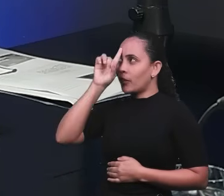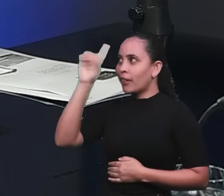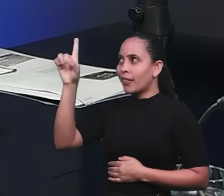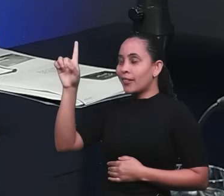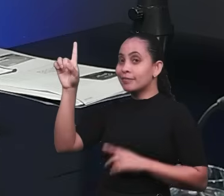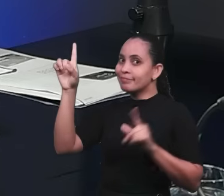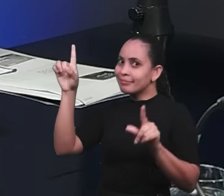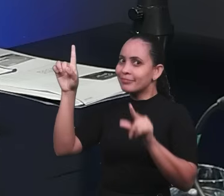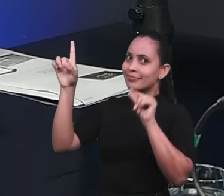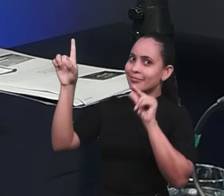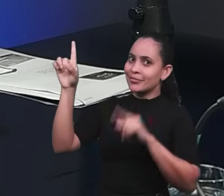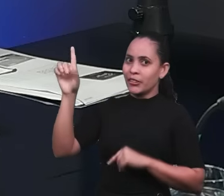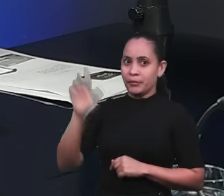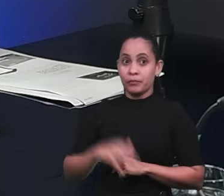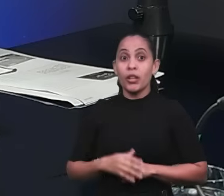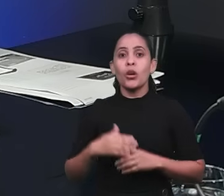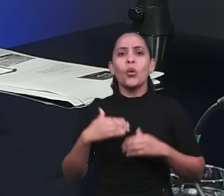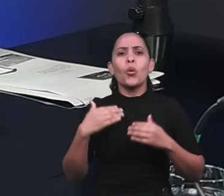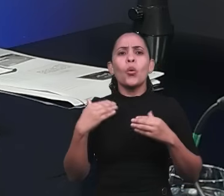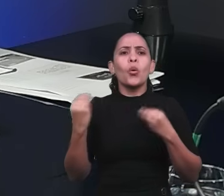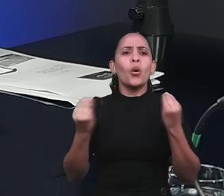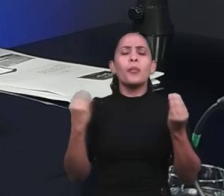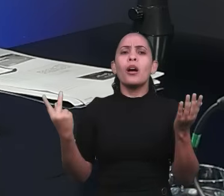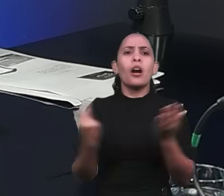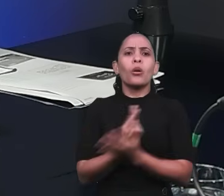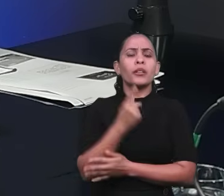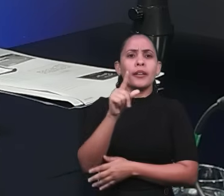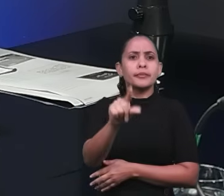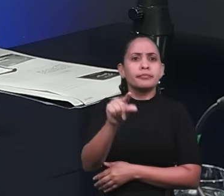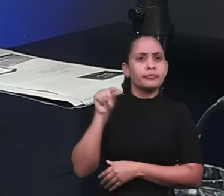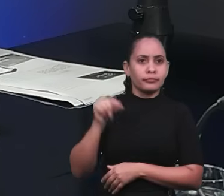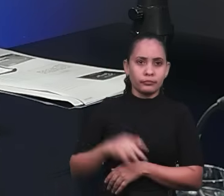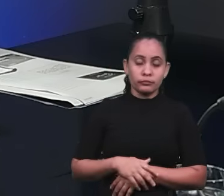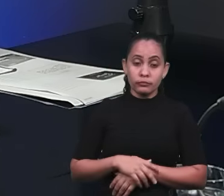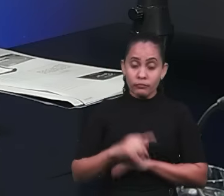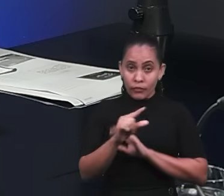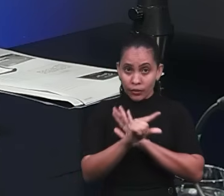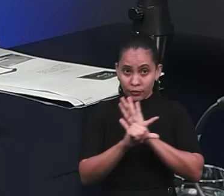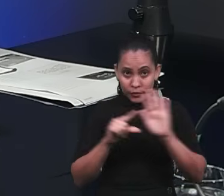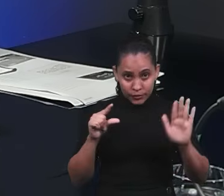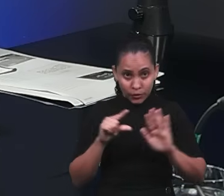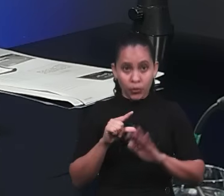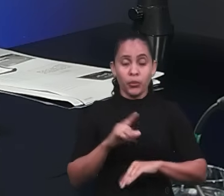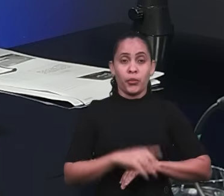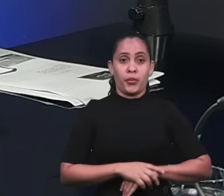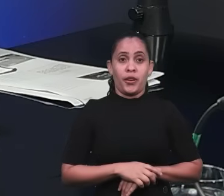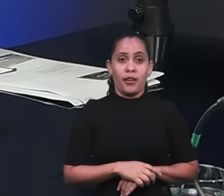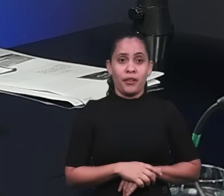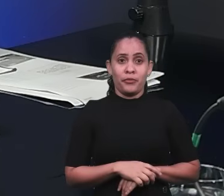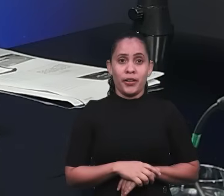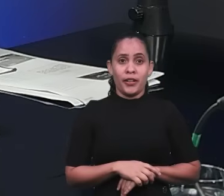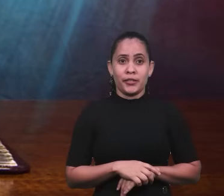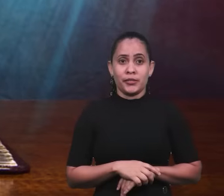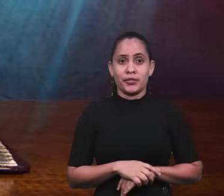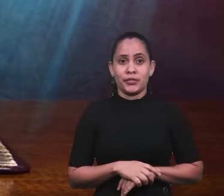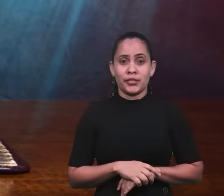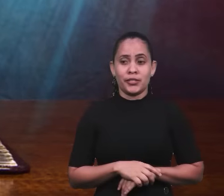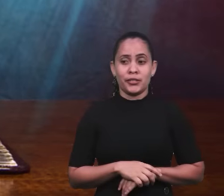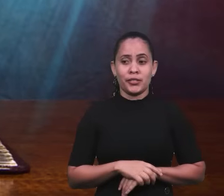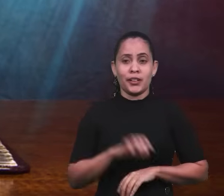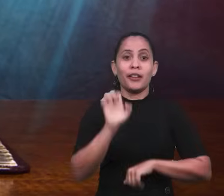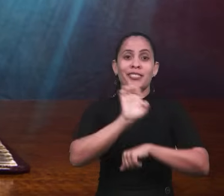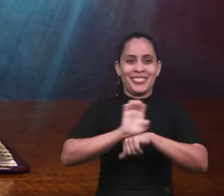feita essa eleição? Interessante que há um versículo, Efésios 1:4, que fala assim: